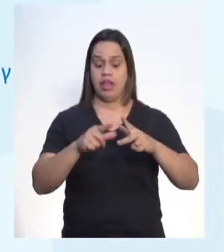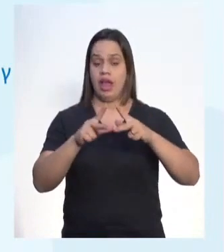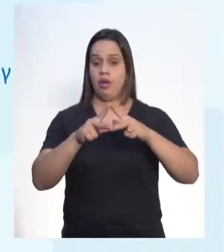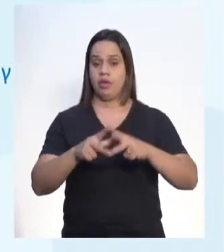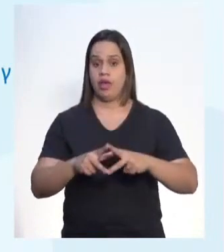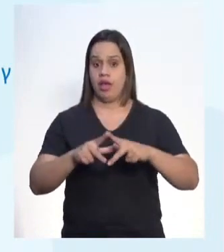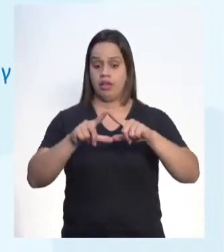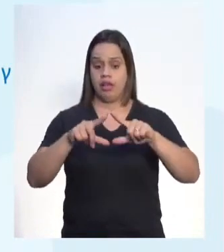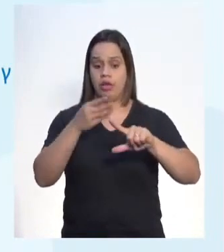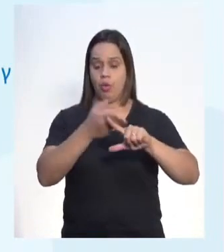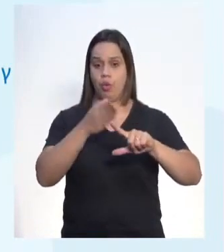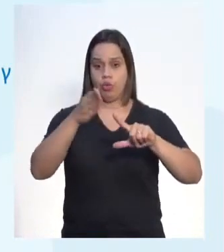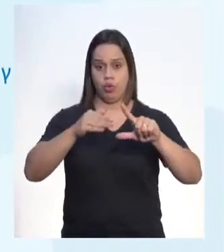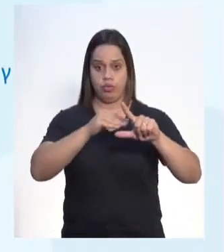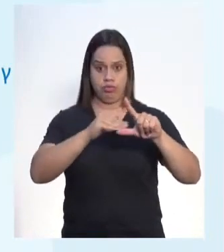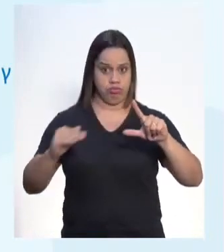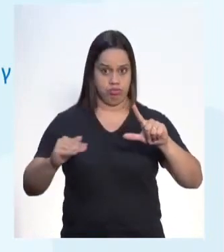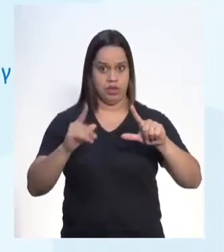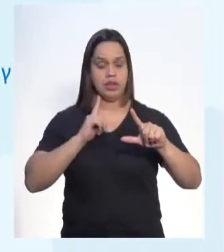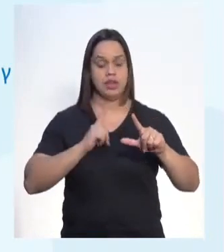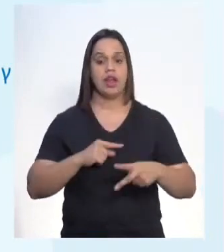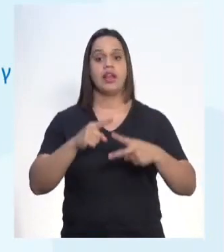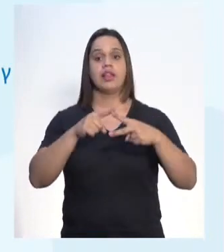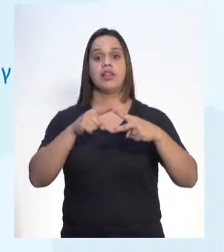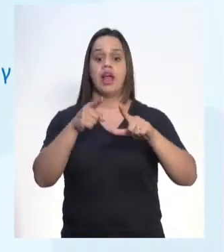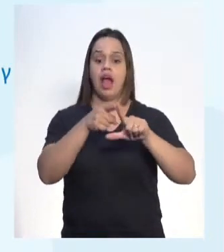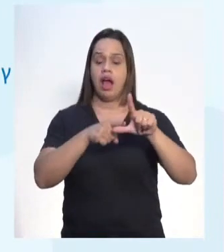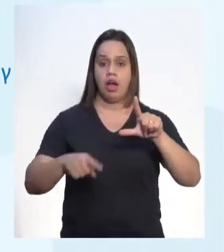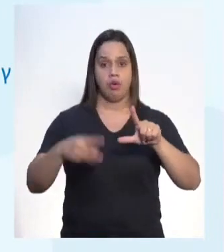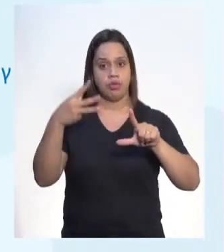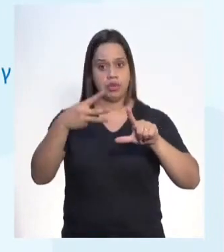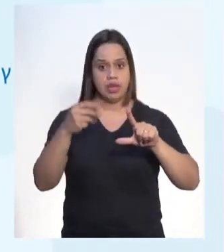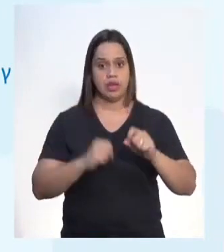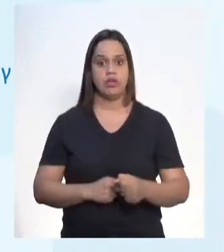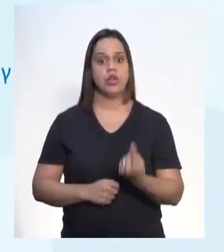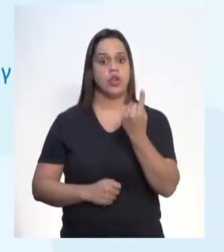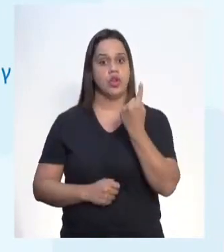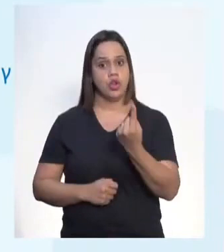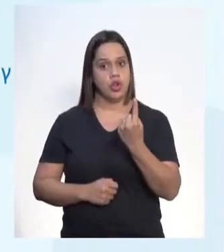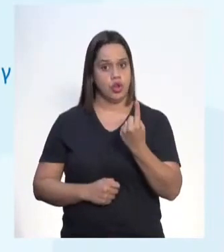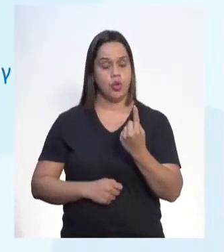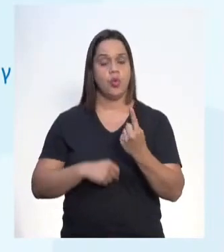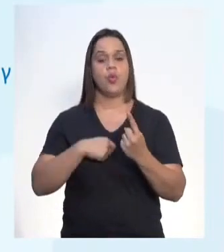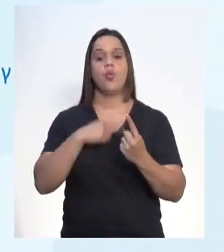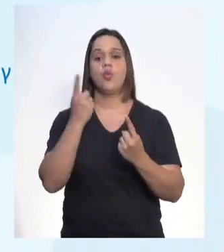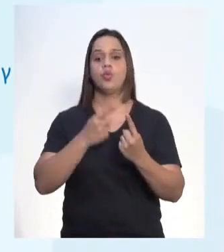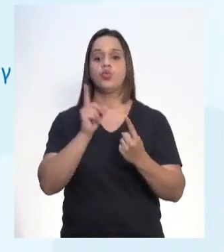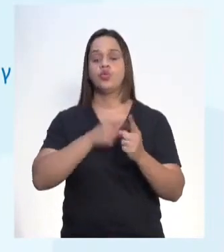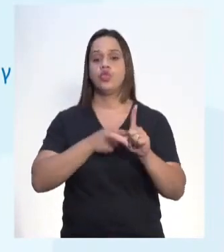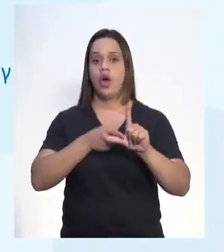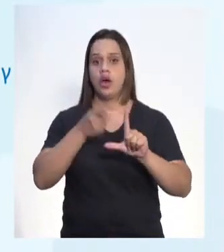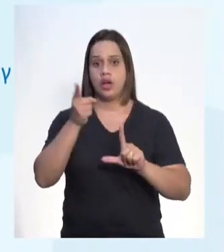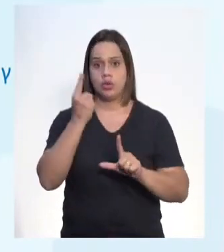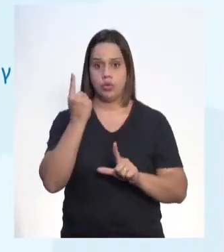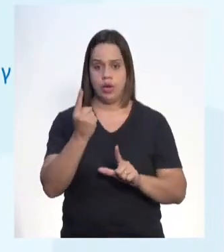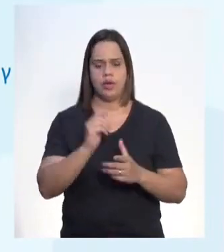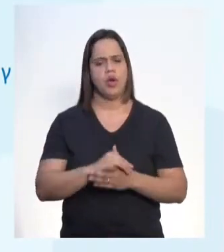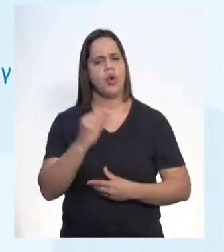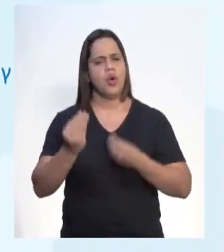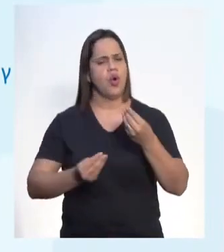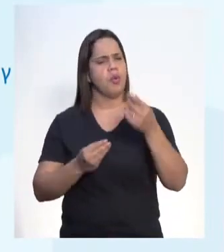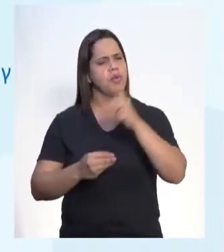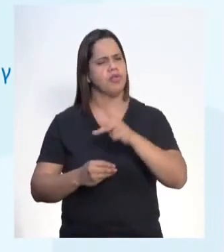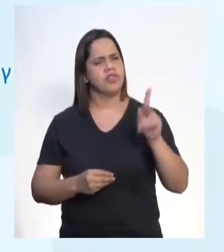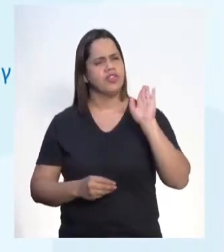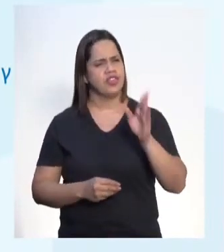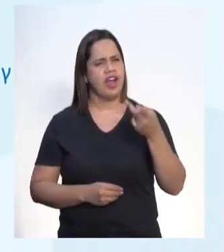3 vértices e 3 ângulos e um ângulo reto. Aí você fala assim,